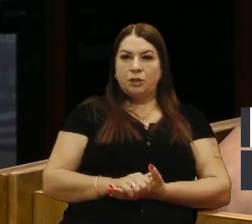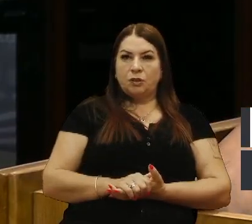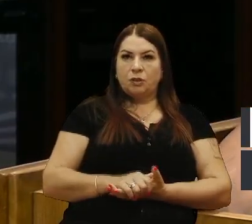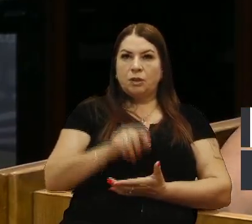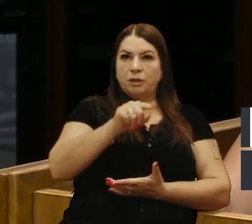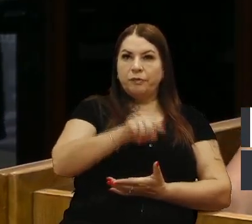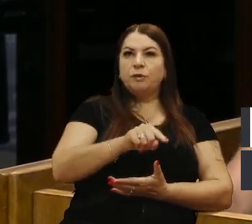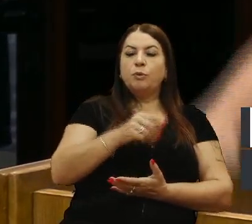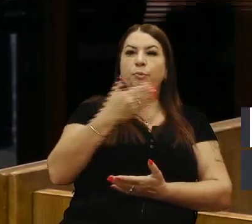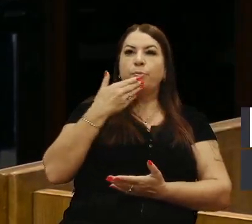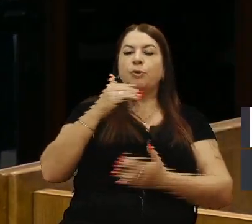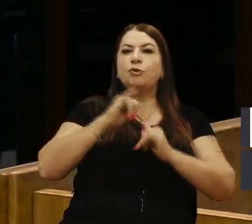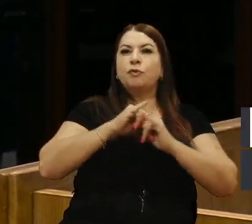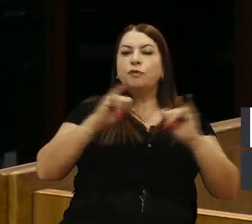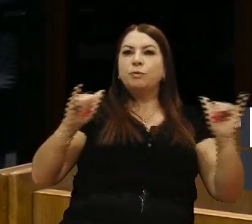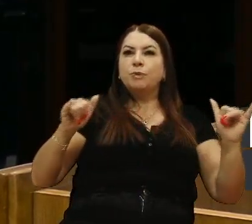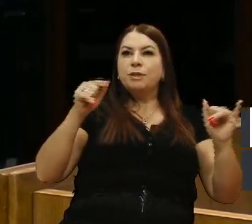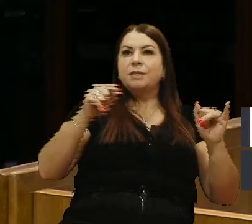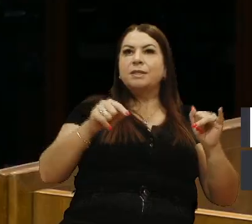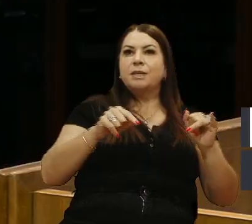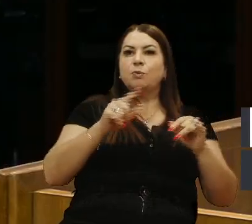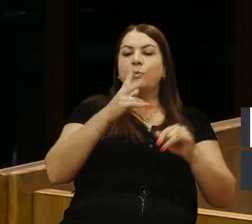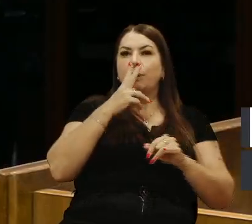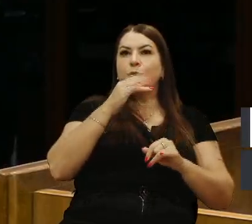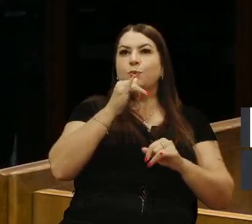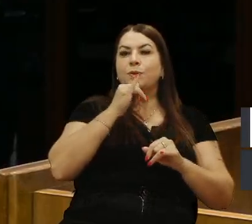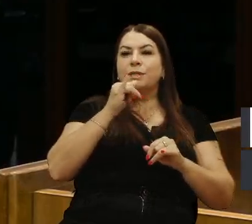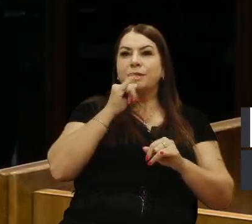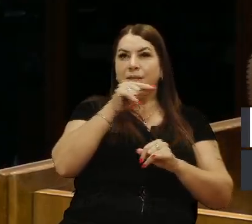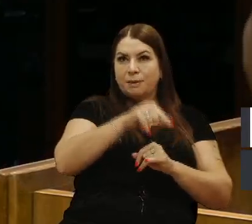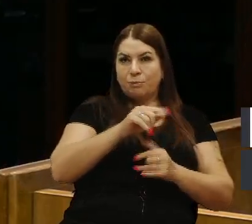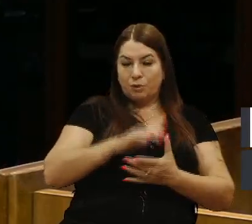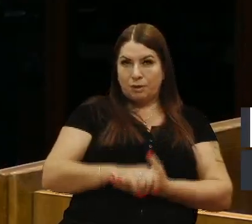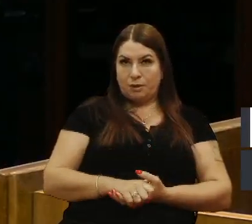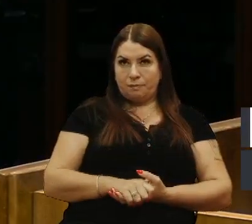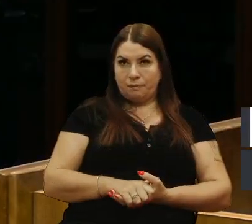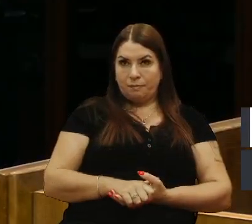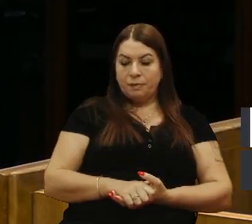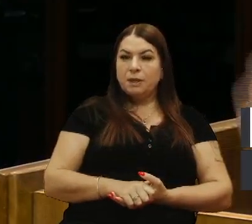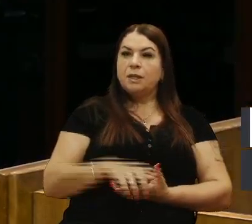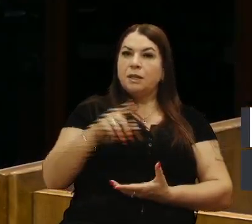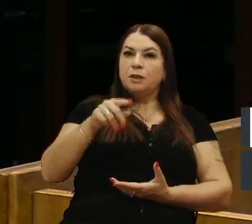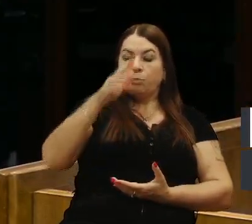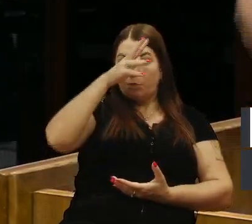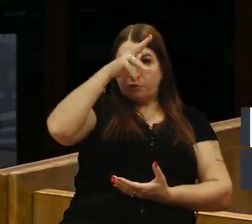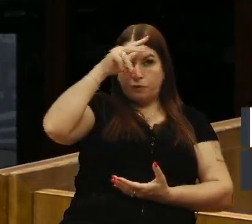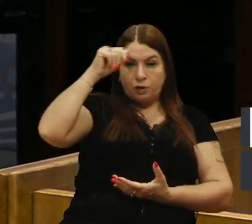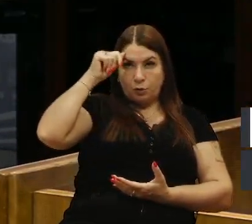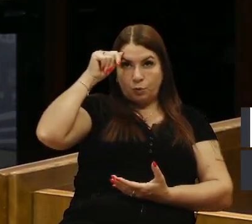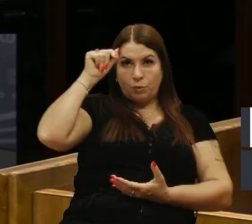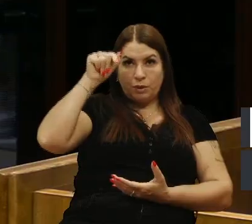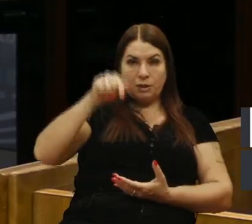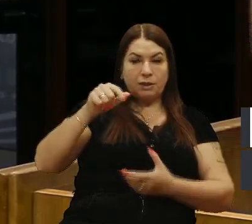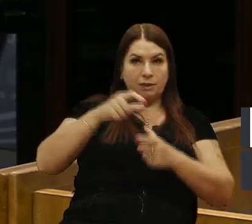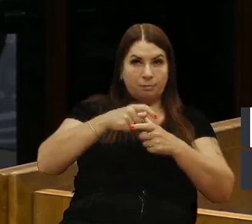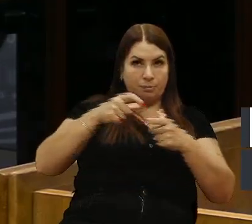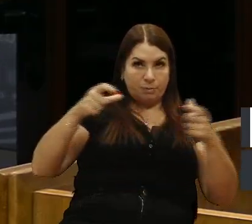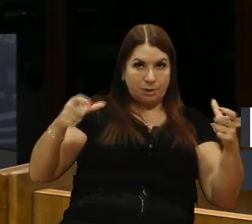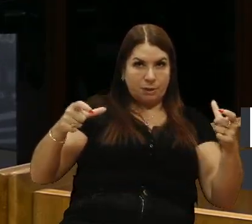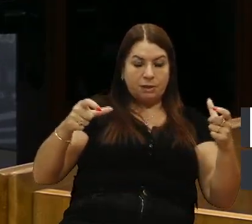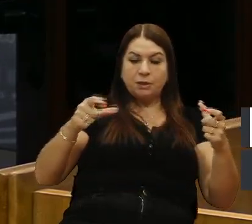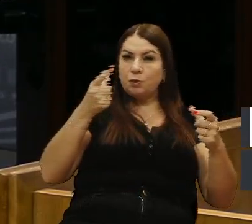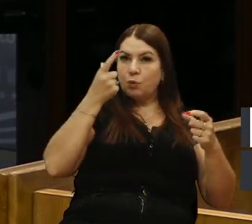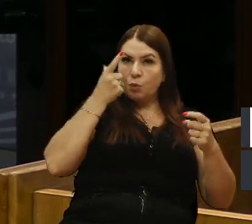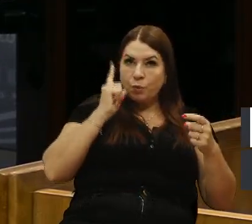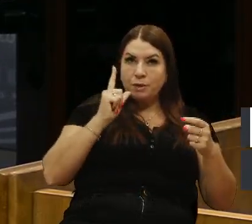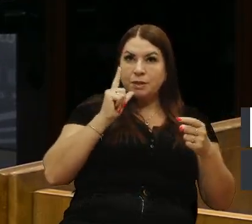de informações é mais um exemplo fatídico em que uma prefeitura desse tamanho não